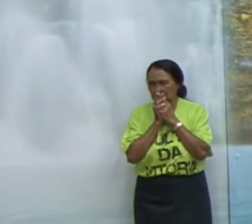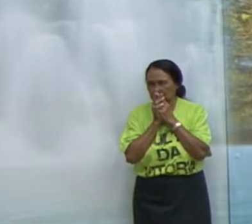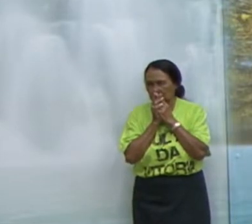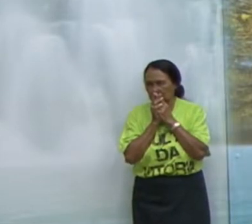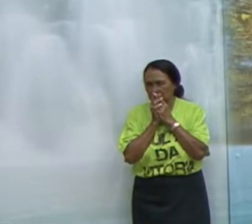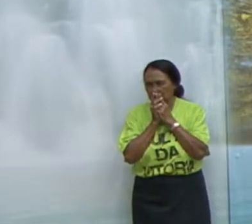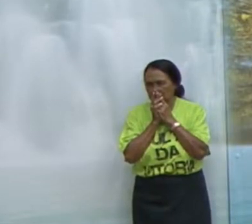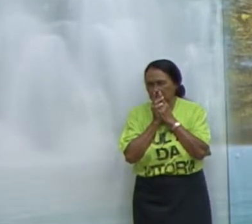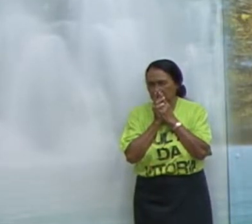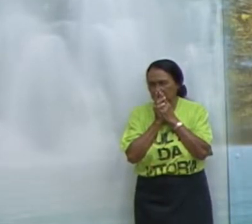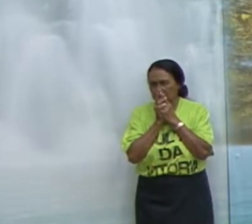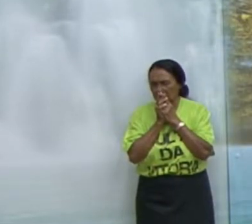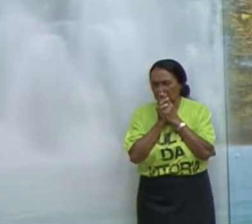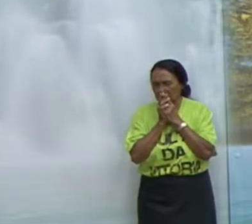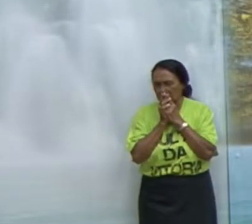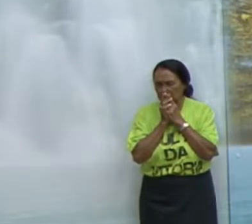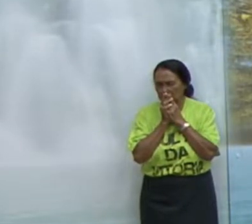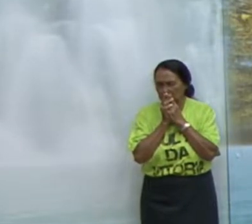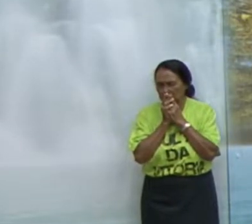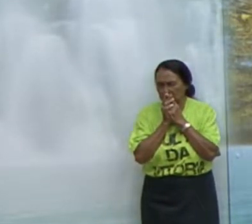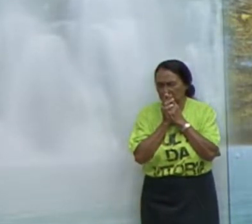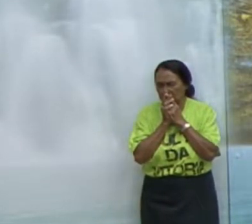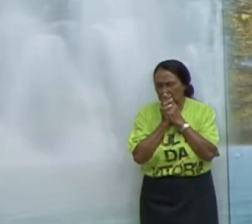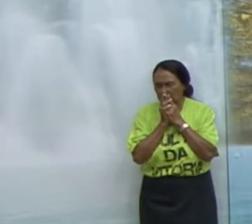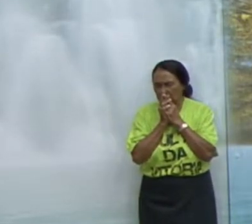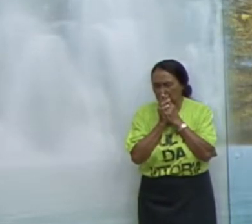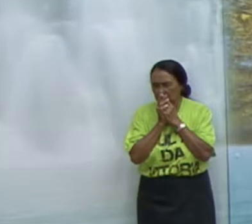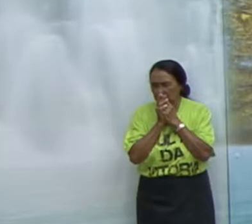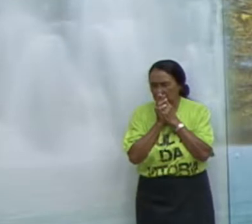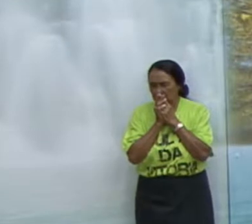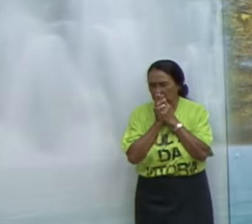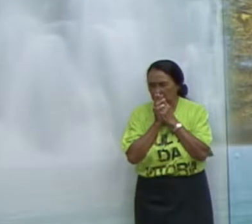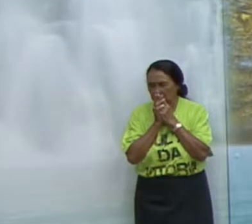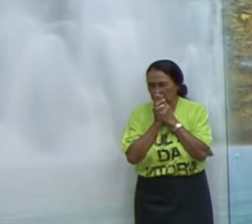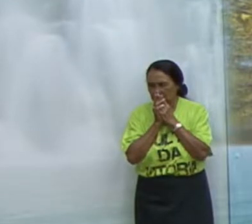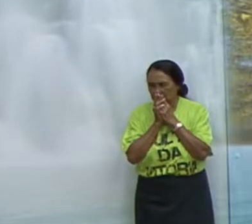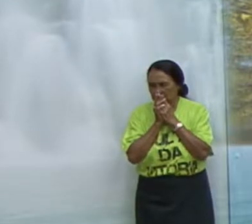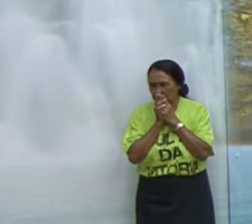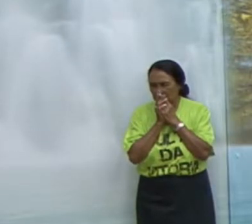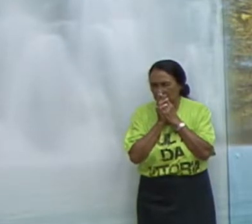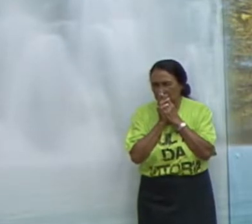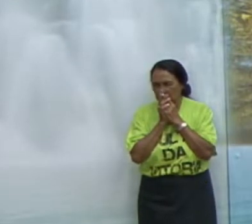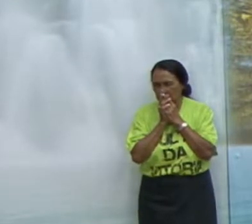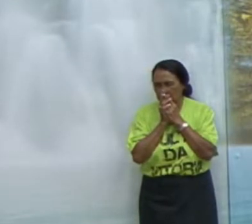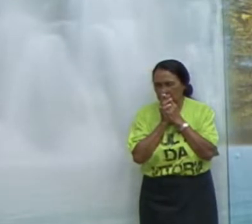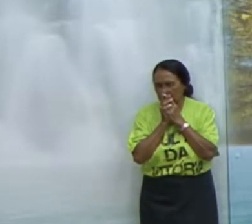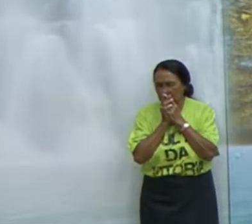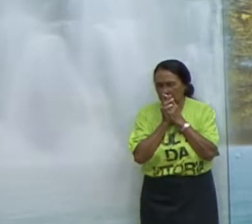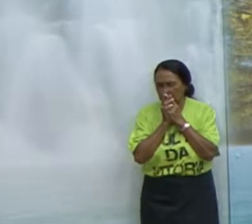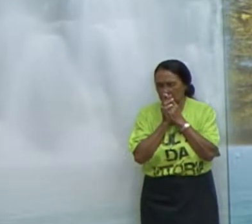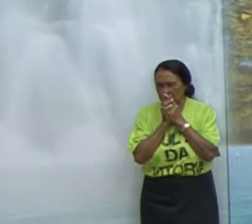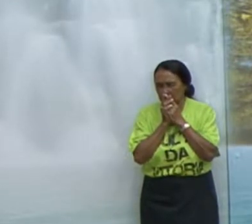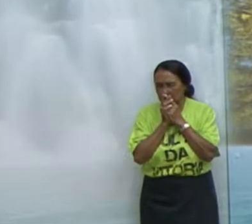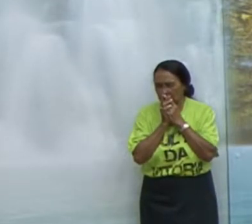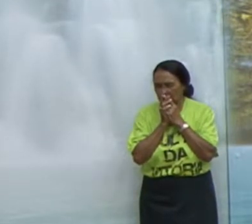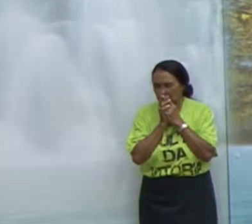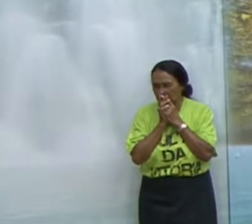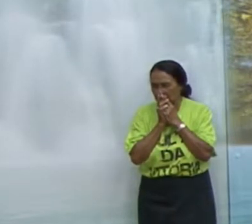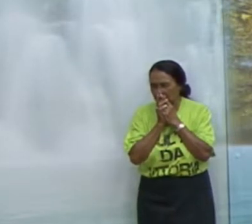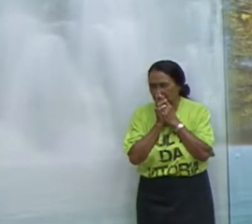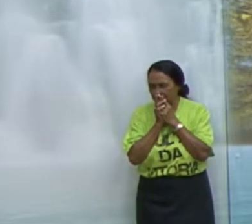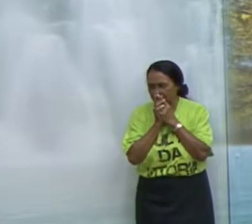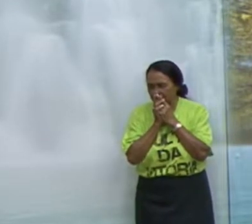mais enraizados em Cristo, para que os milagres e as manifestações do Espírito